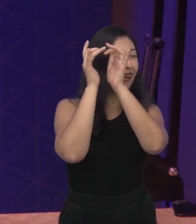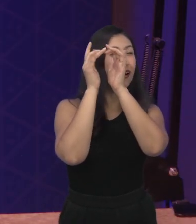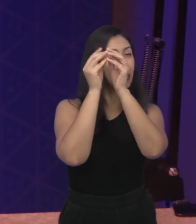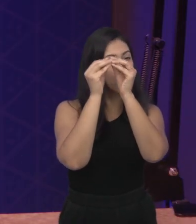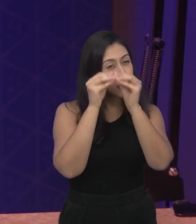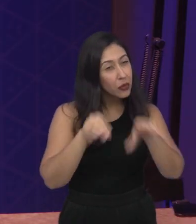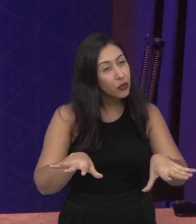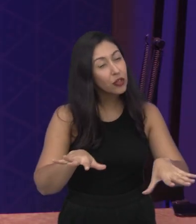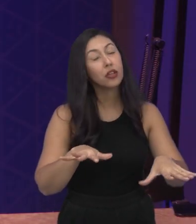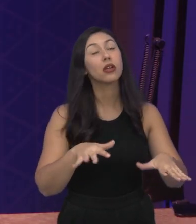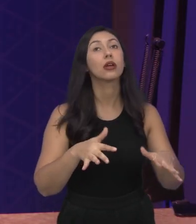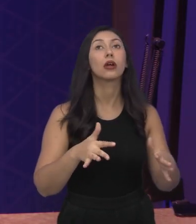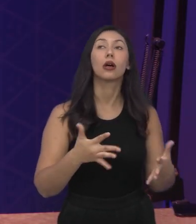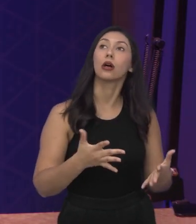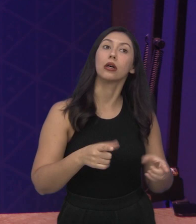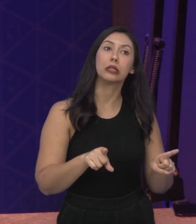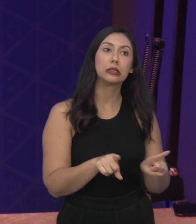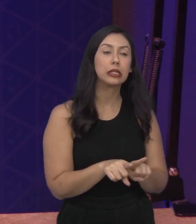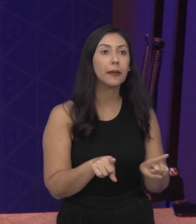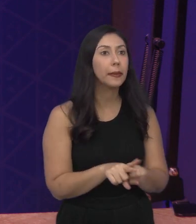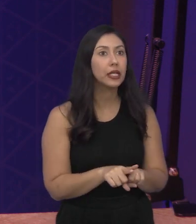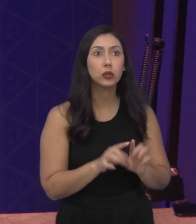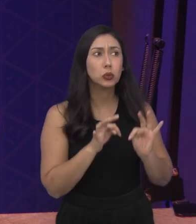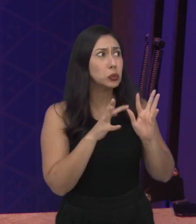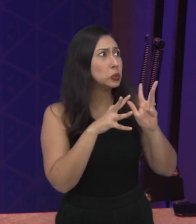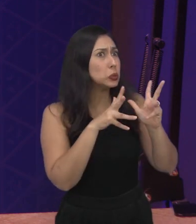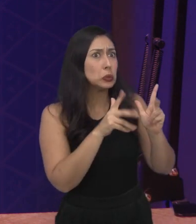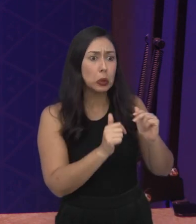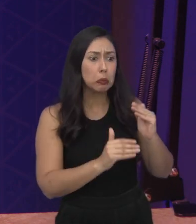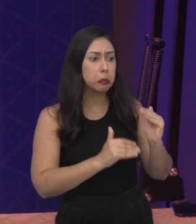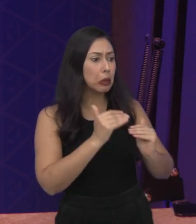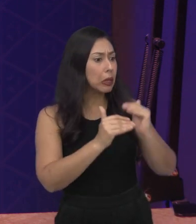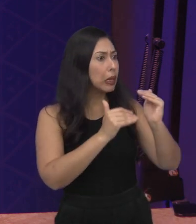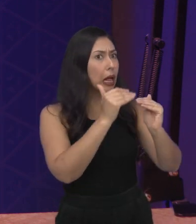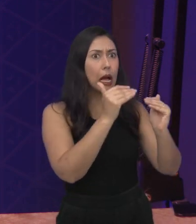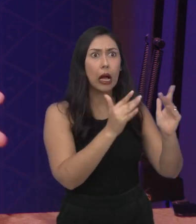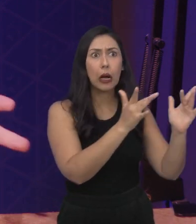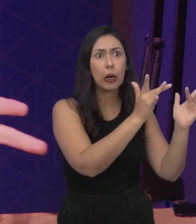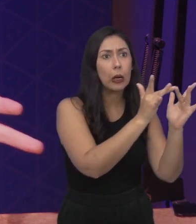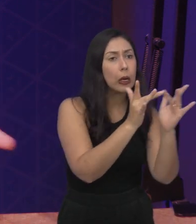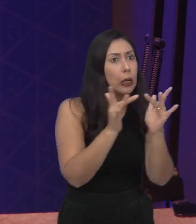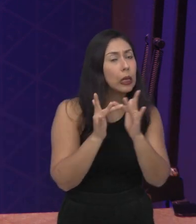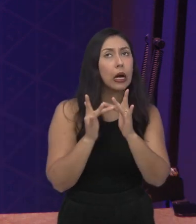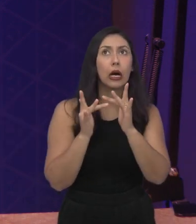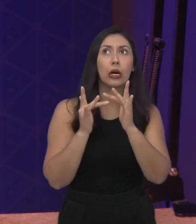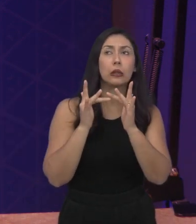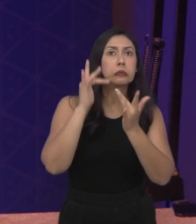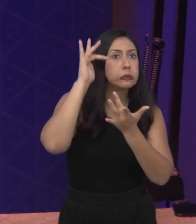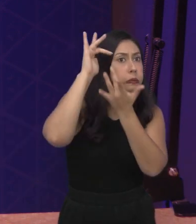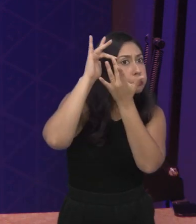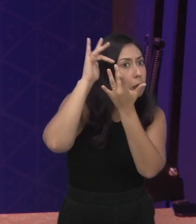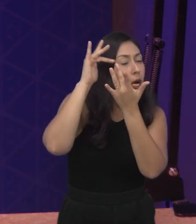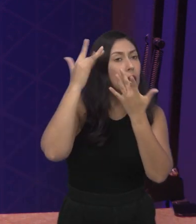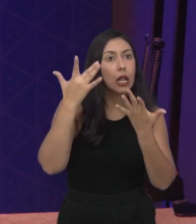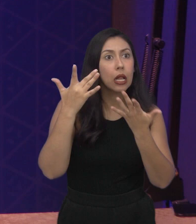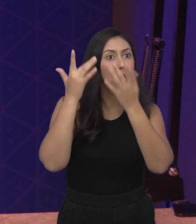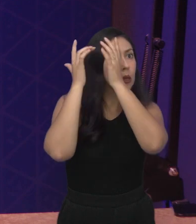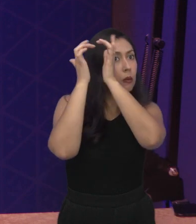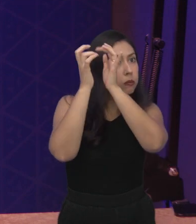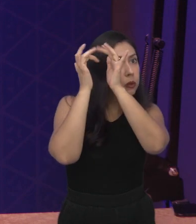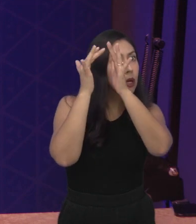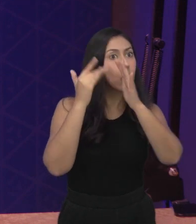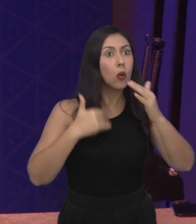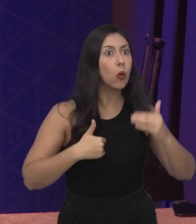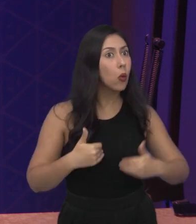extremamente afetada, o desenvolvimento de tudo, das conexões do cérebro e também